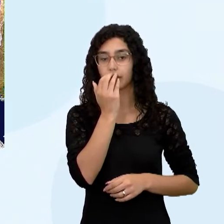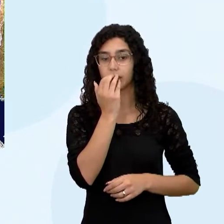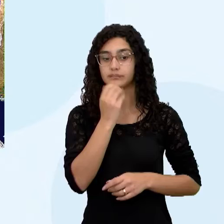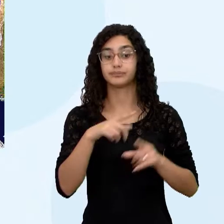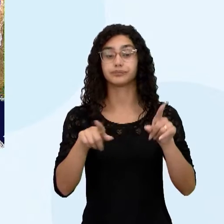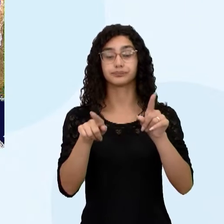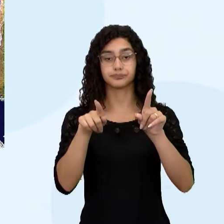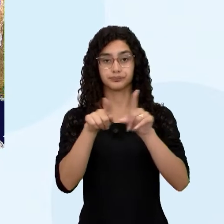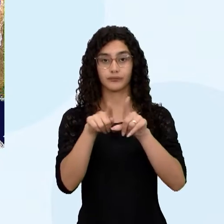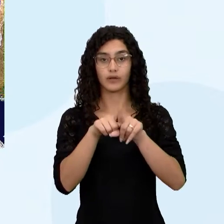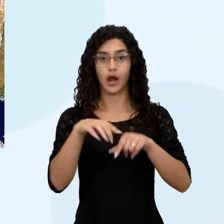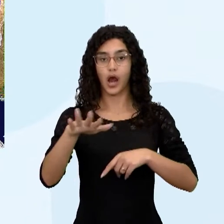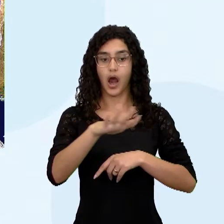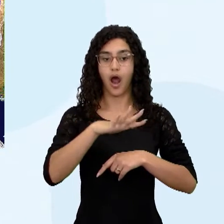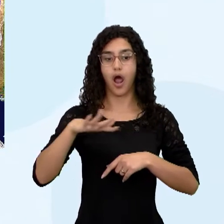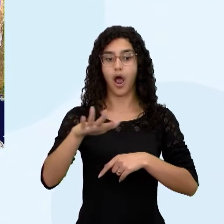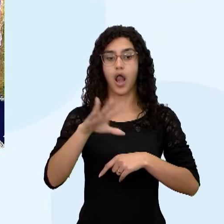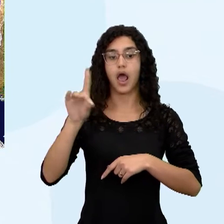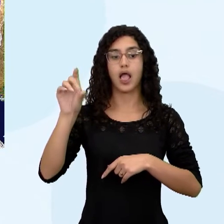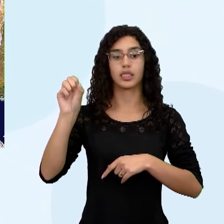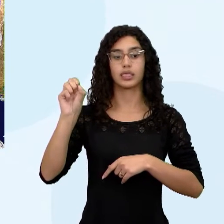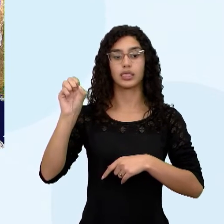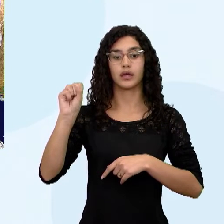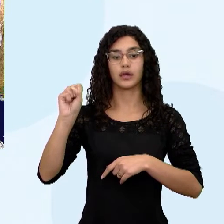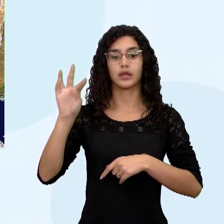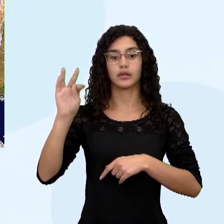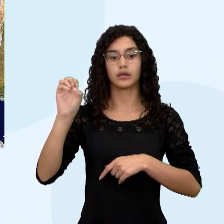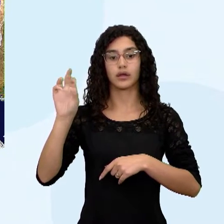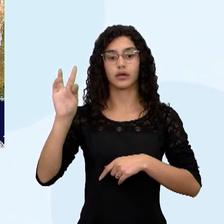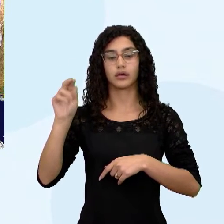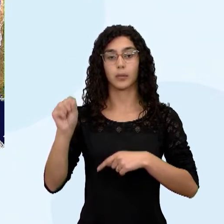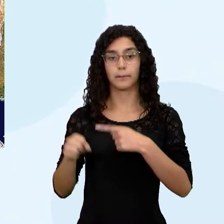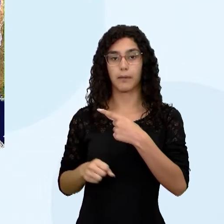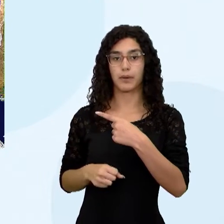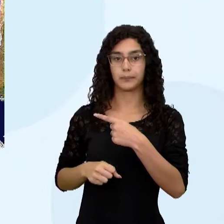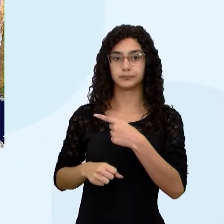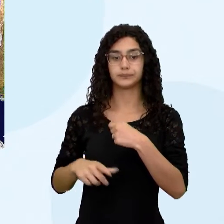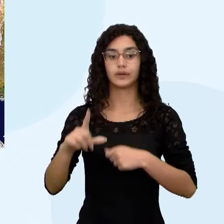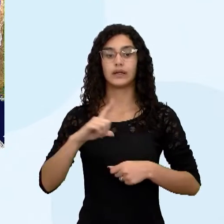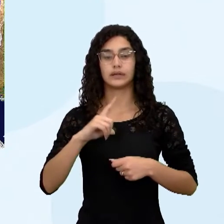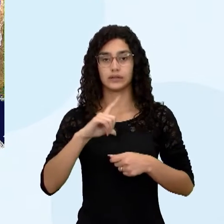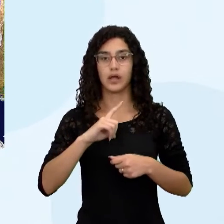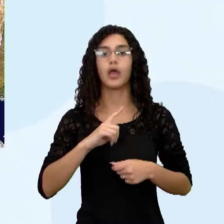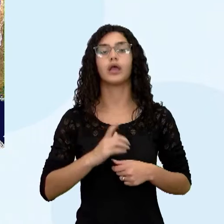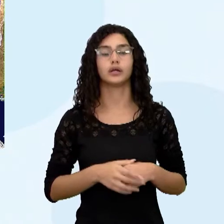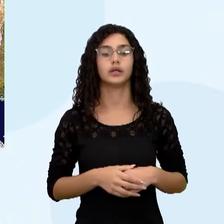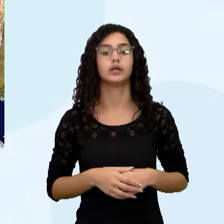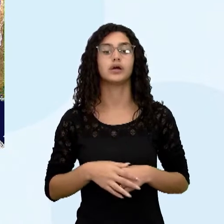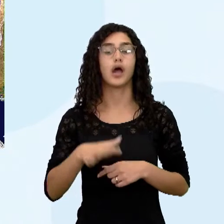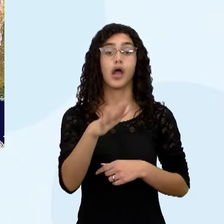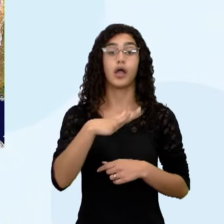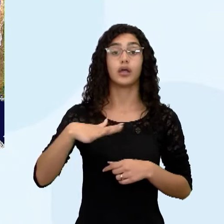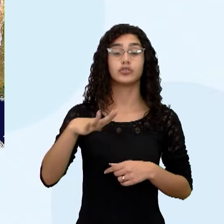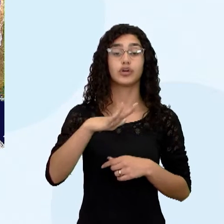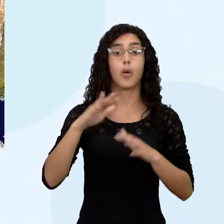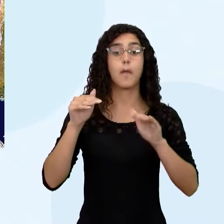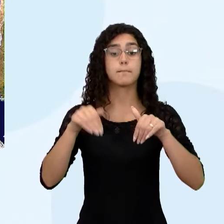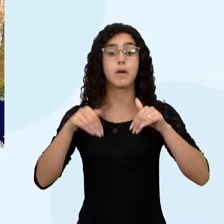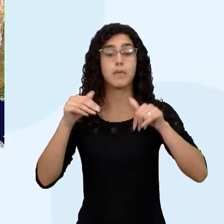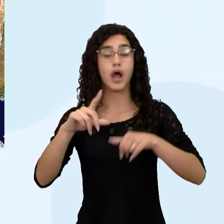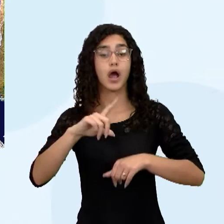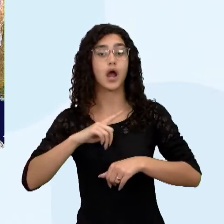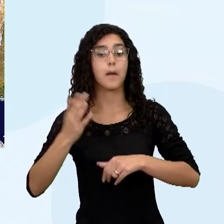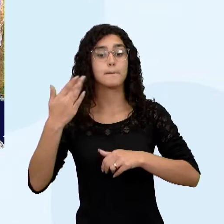aí desérticas, né, tá aqui, ó, como eu mostrei para vocês anteriormente, né, então nós temos aí os desertos. Essas regiões aqui da Austrália são as